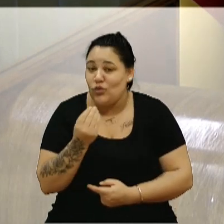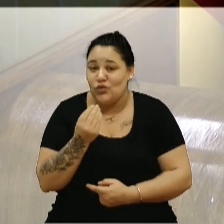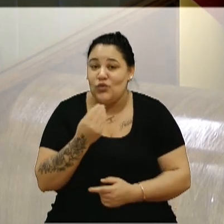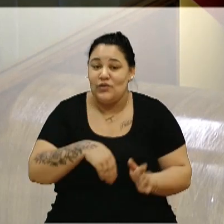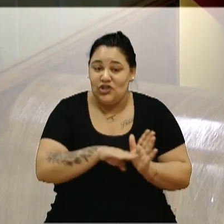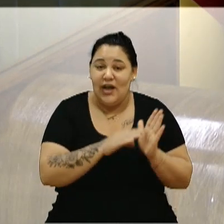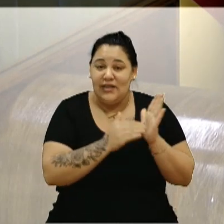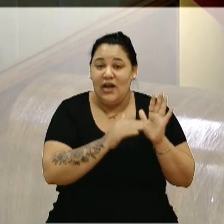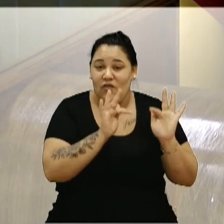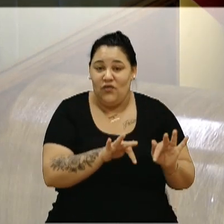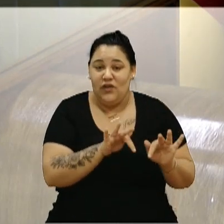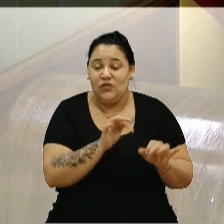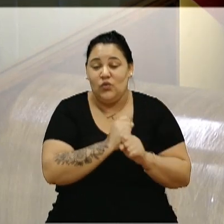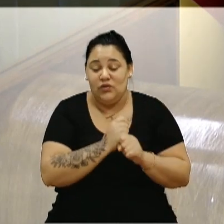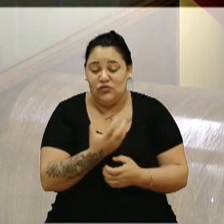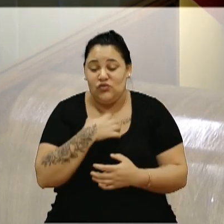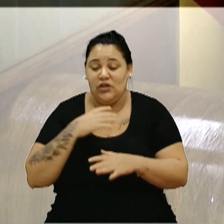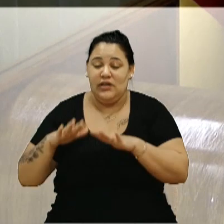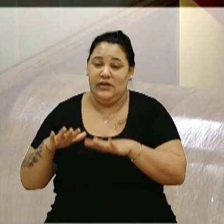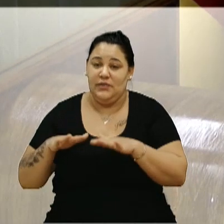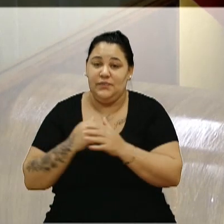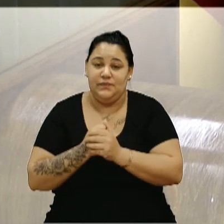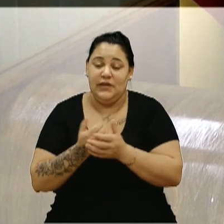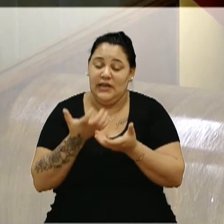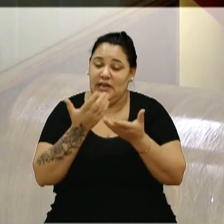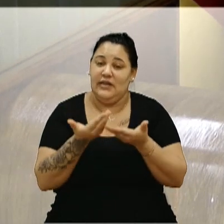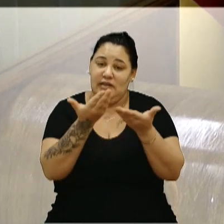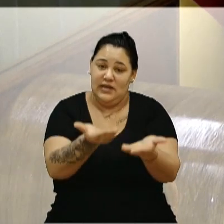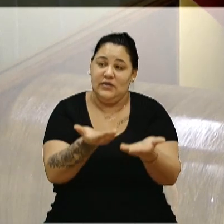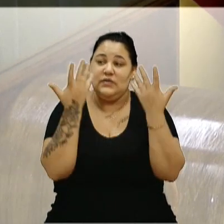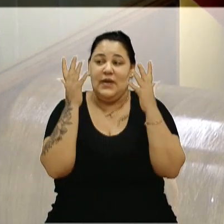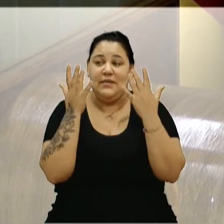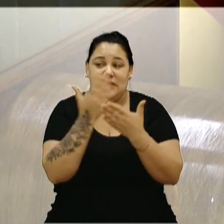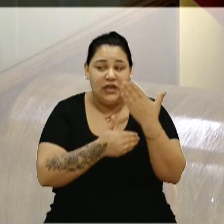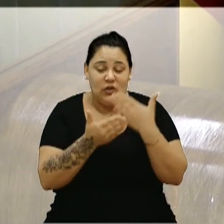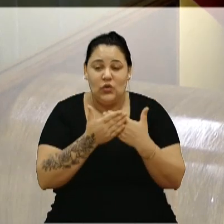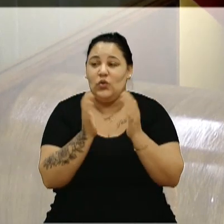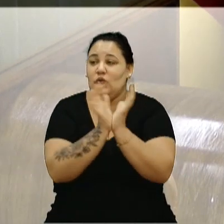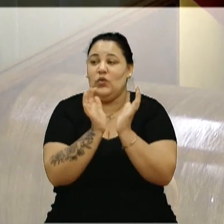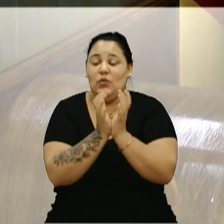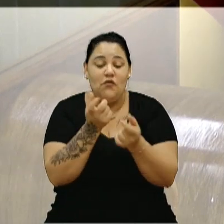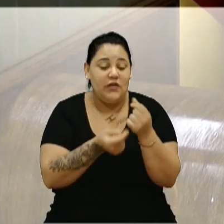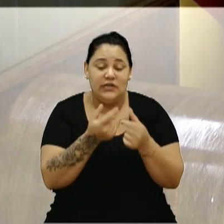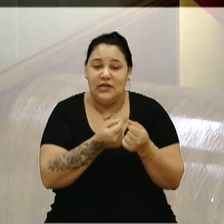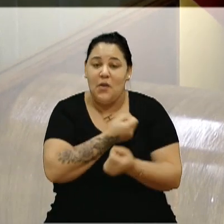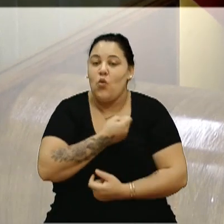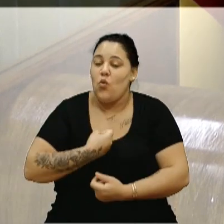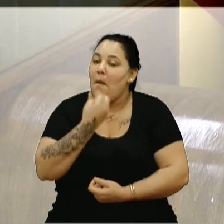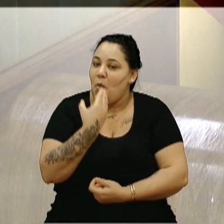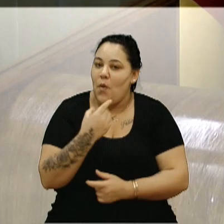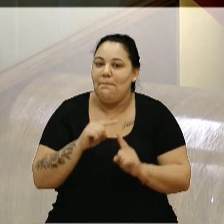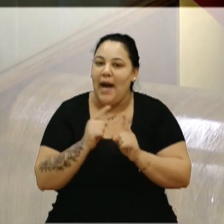do ano, de forma equilibrada. De certa forma, deixo os parabéns à equipe financeira, né, pelos números equilibrados, mas vamos